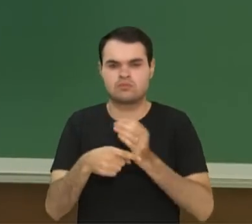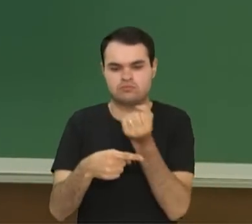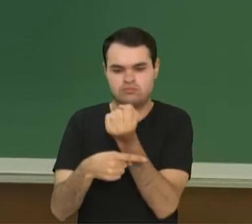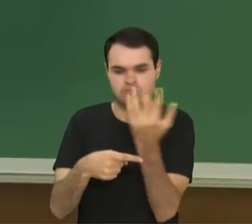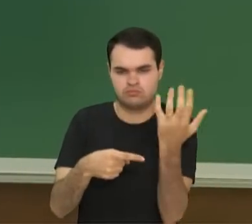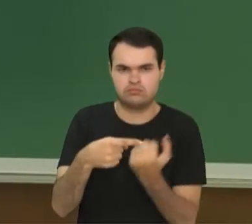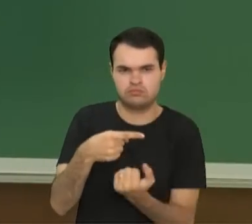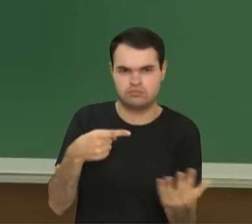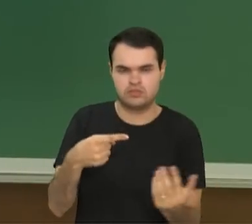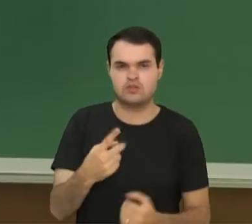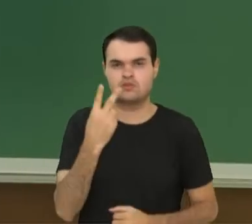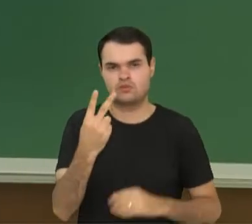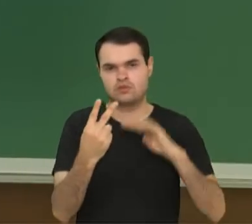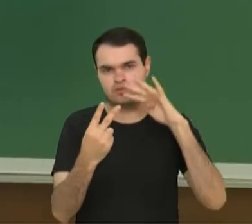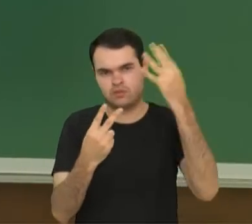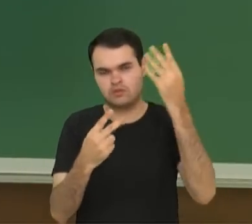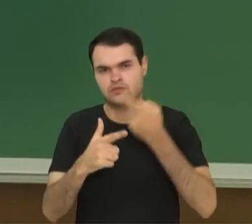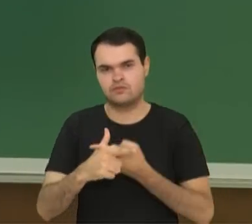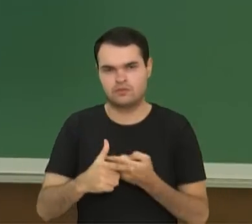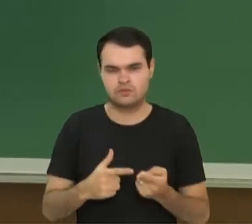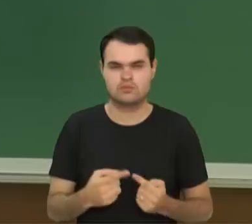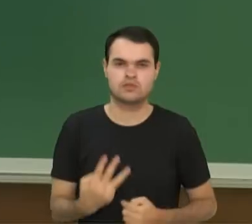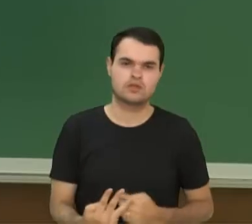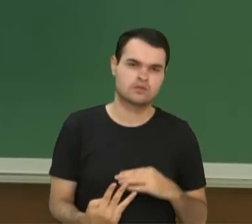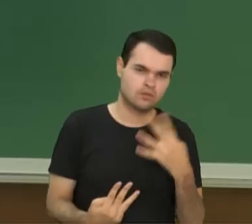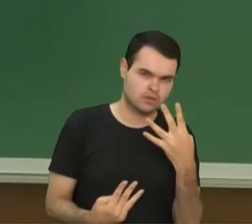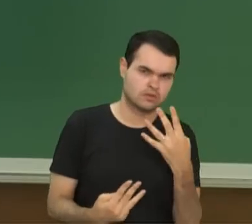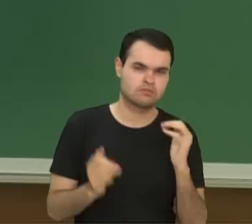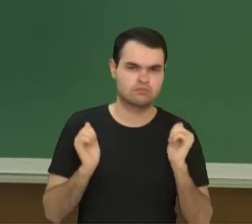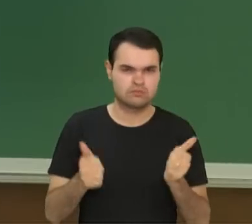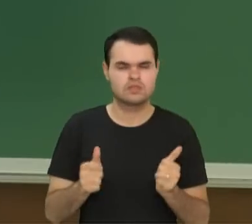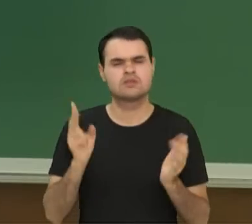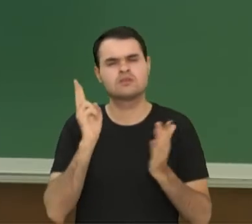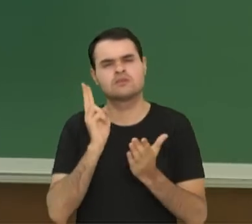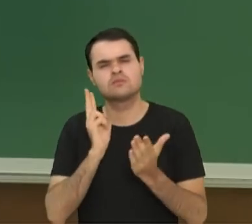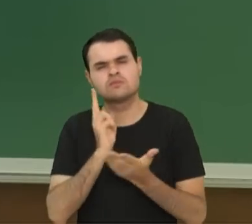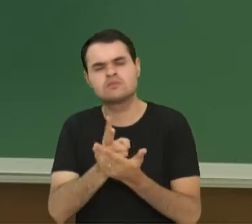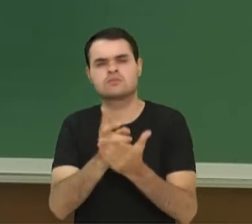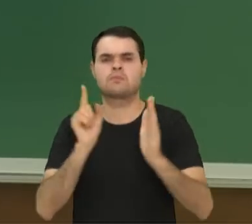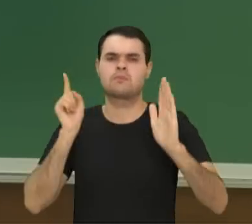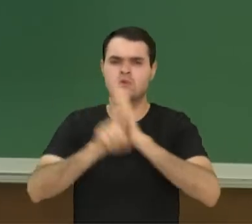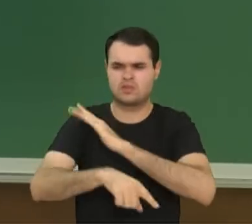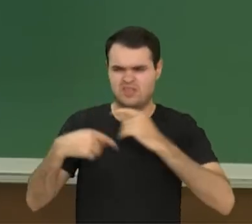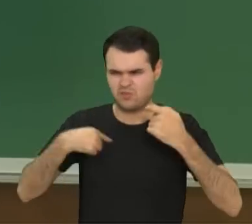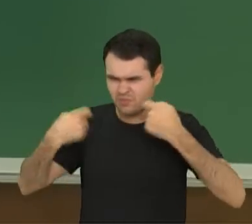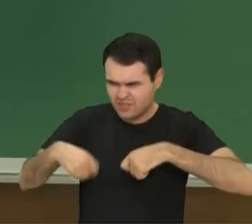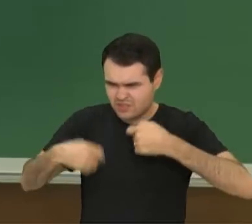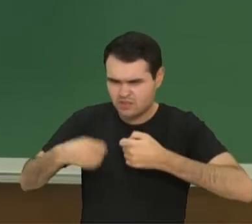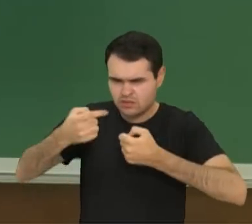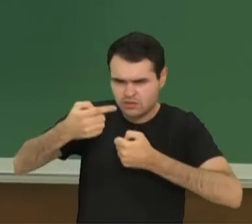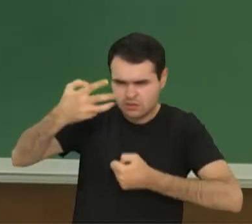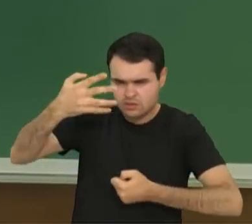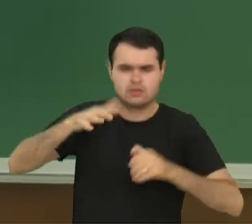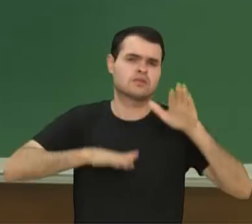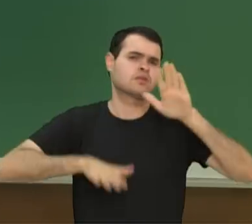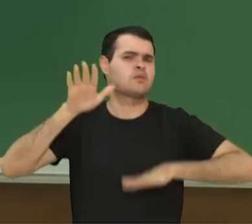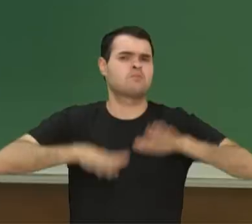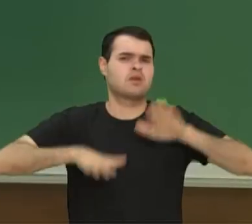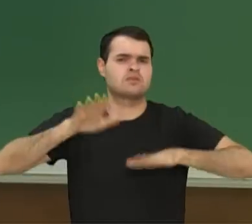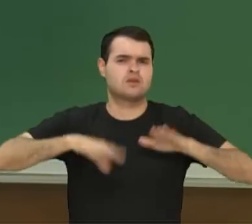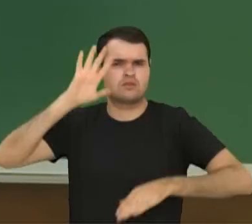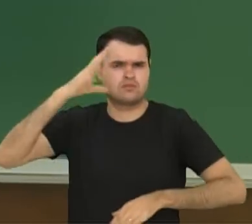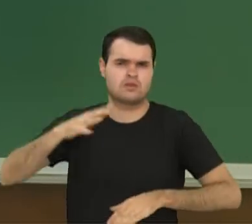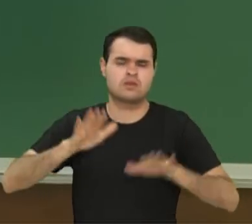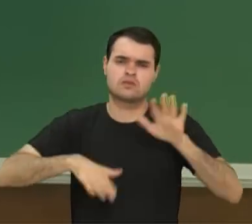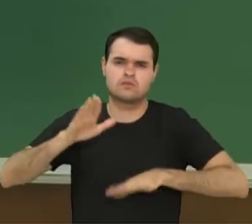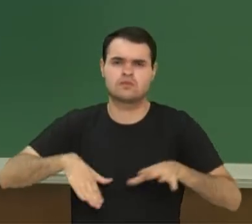Então, 2/4 dividido por 3/4. Vem sempre aquela pergunta, eu preciso fazer a potência? Depende.